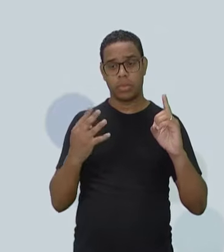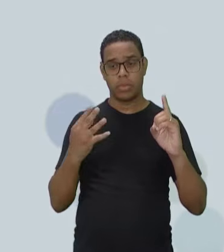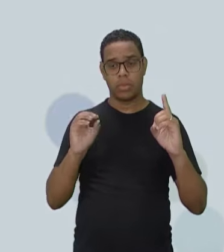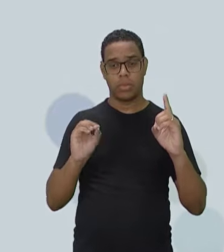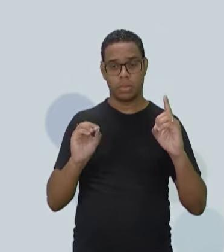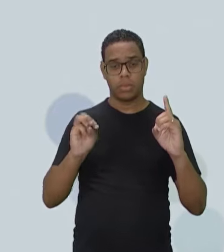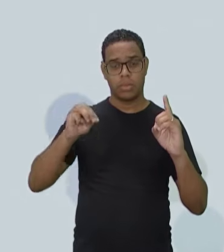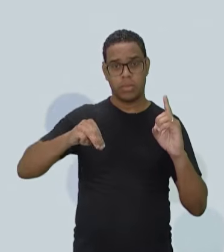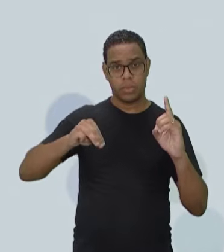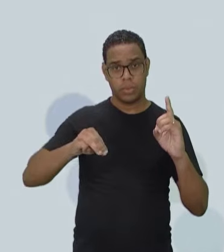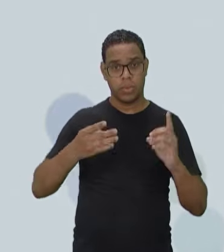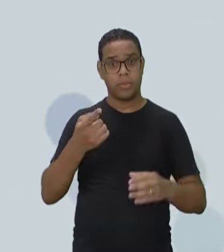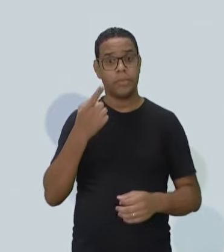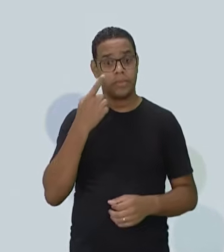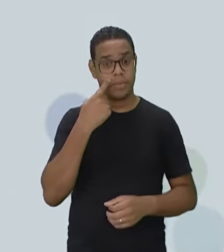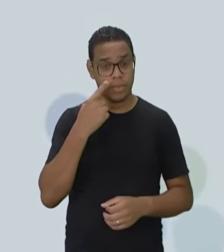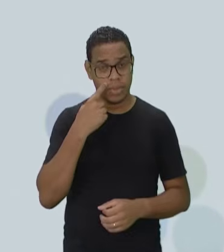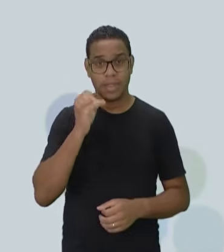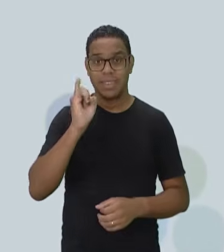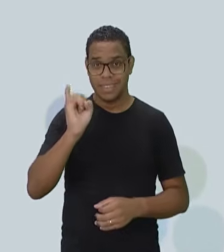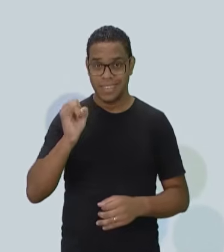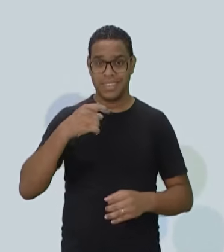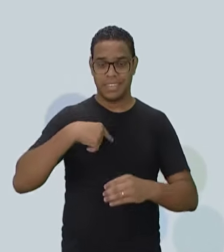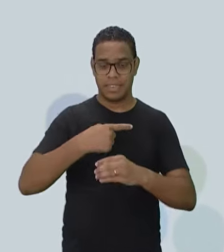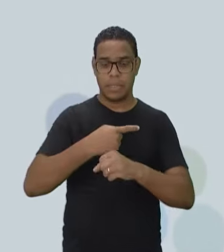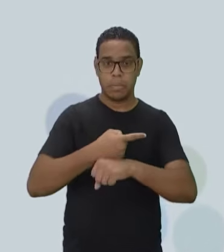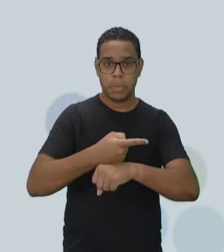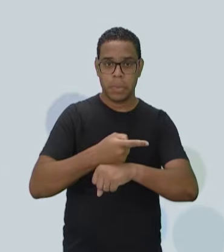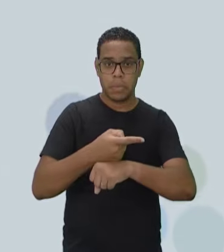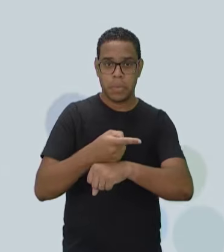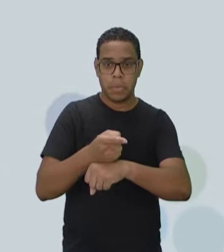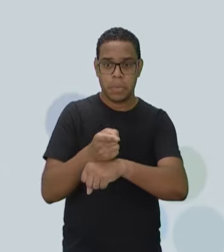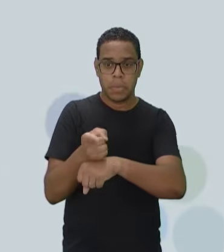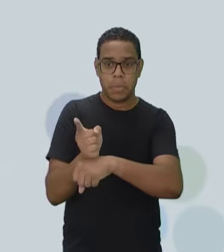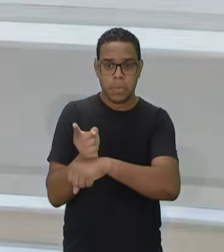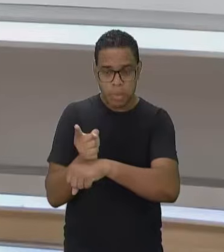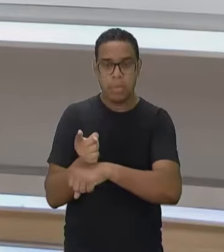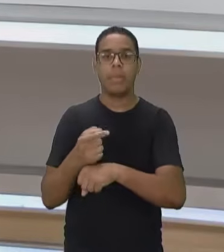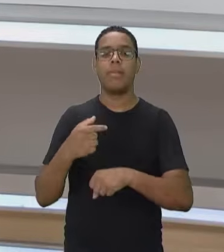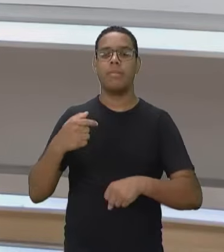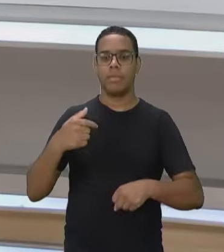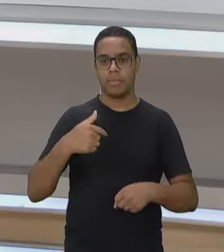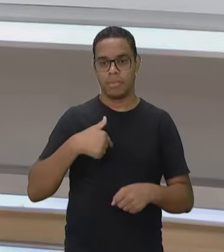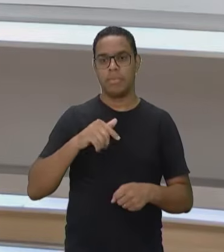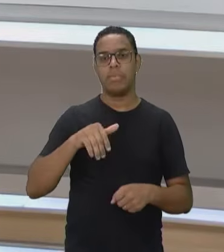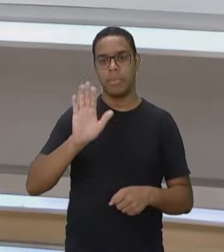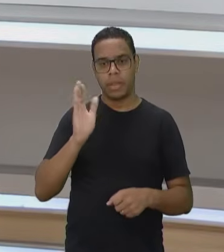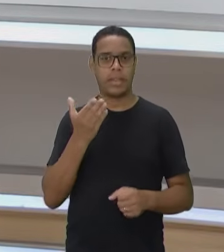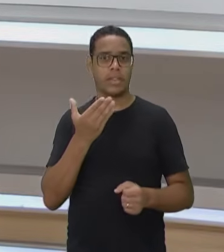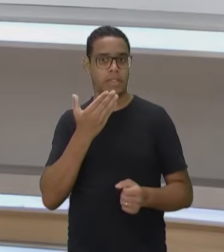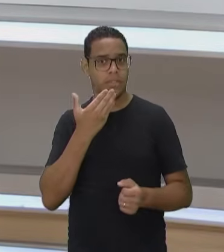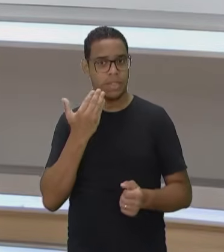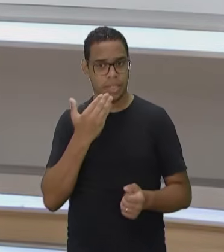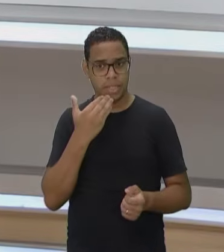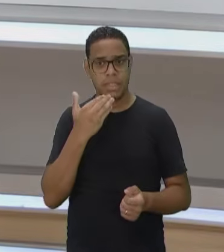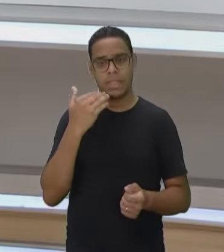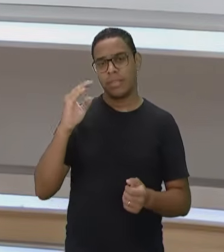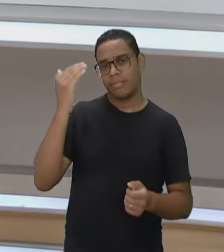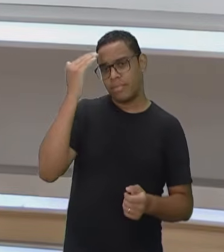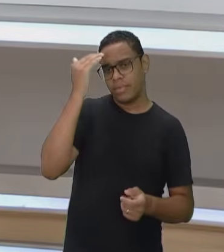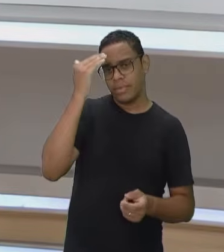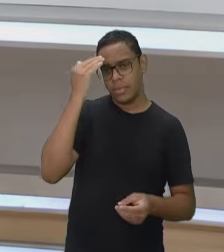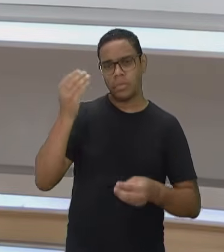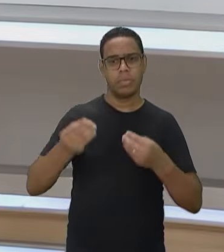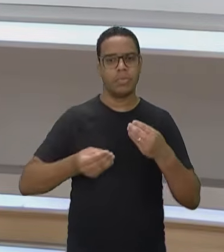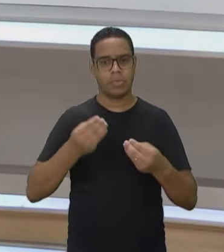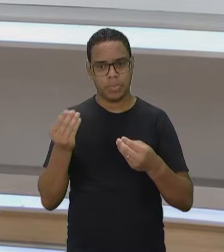13h40. Tá vendo, gente, com o reloginho, usando aí o reloginho de ponteiro, fica um pouco mais fácil da gente entender